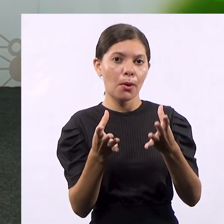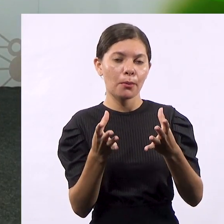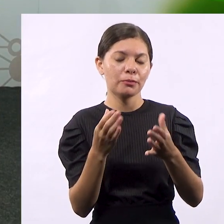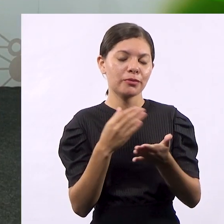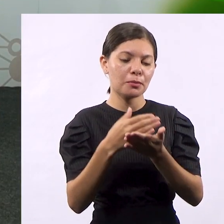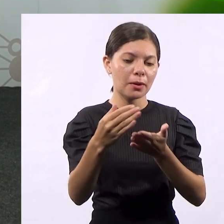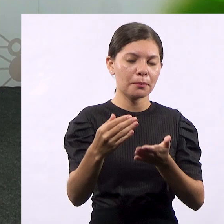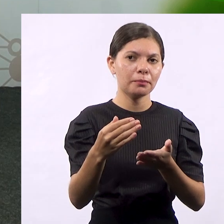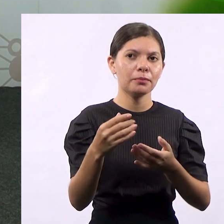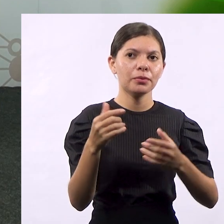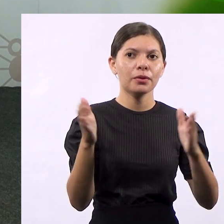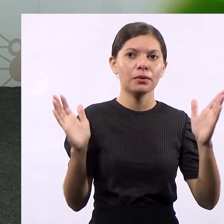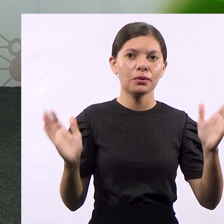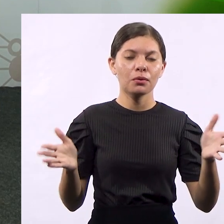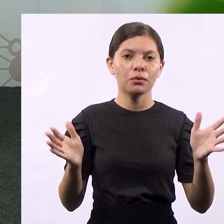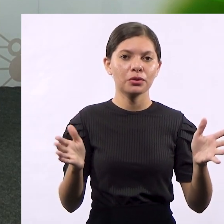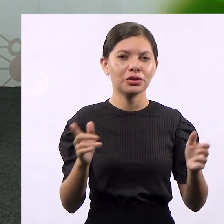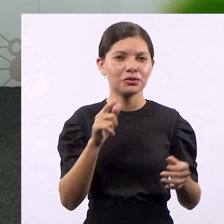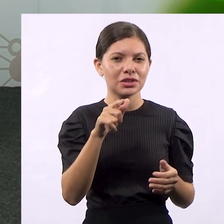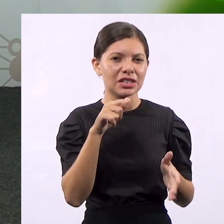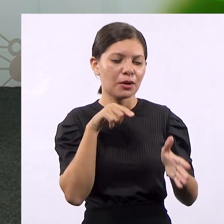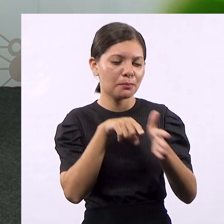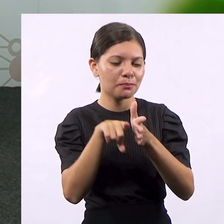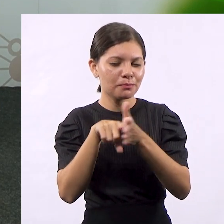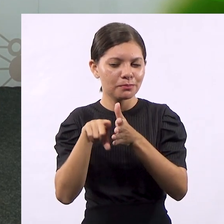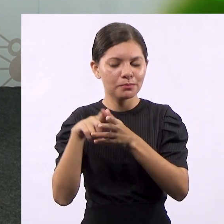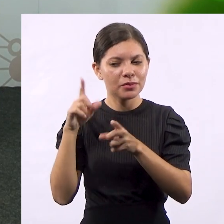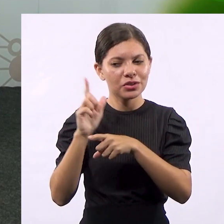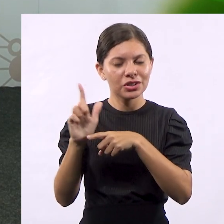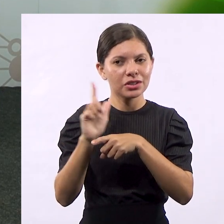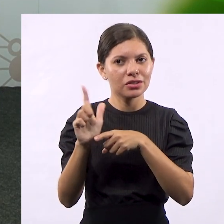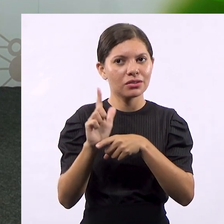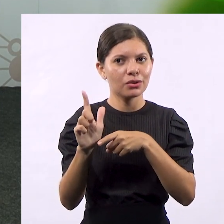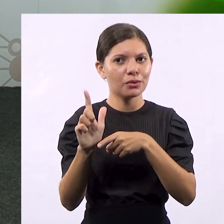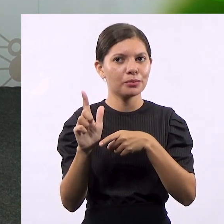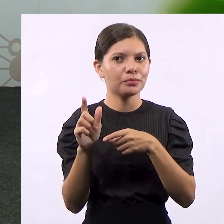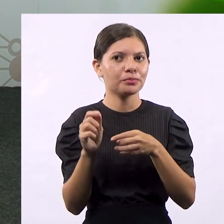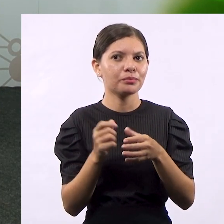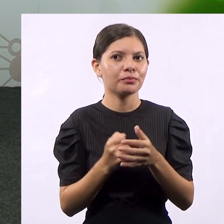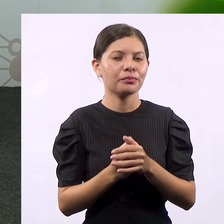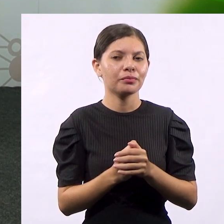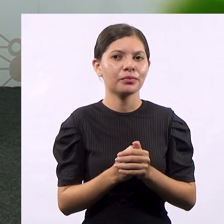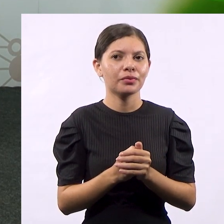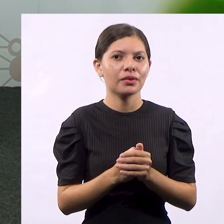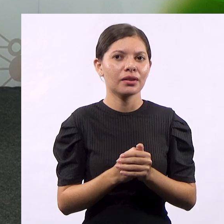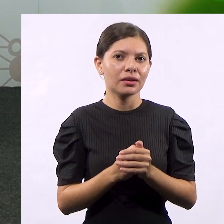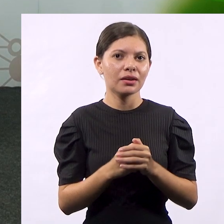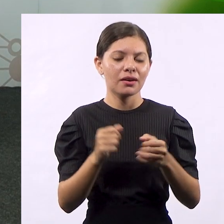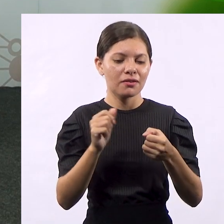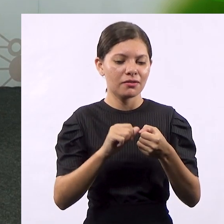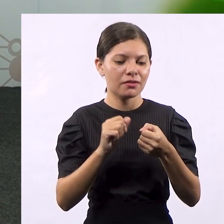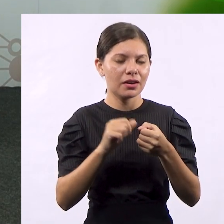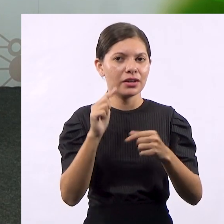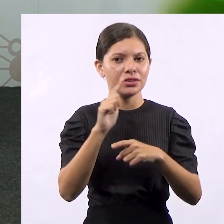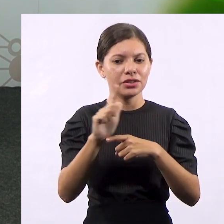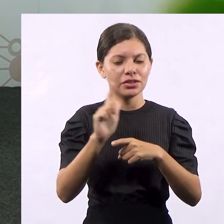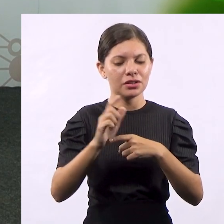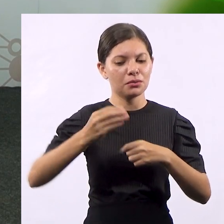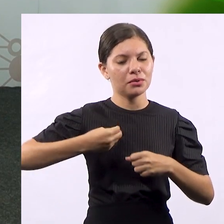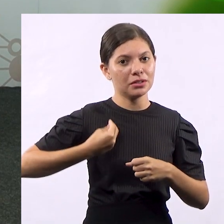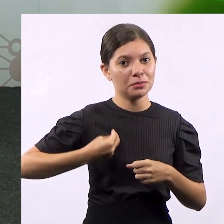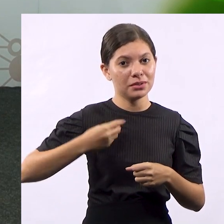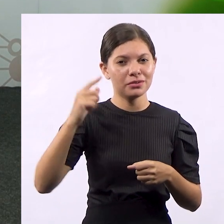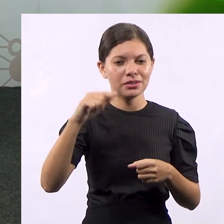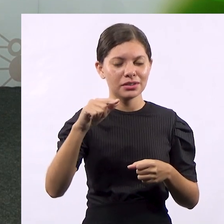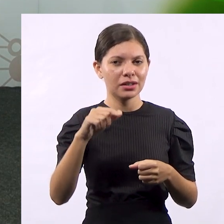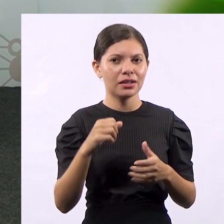lá. Hoje, se você perguntar para qualquer gestor se faz gestão participativa, todo mundo vai dizer que faz gestão participativa,